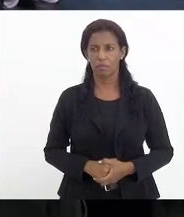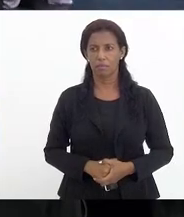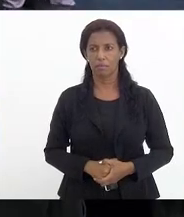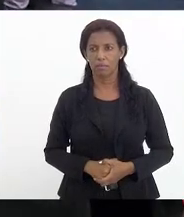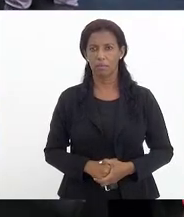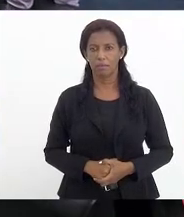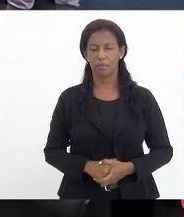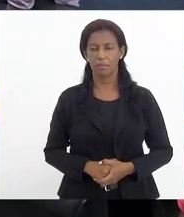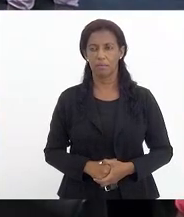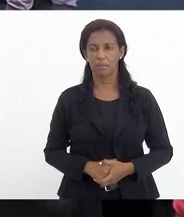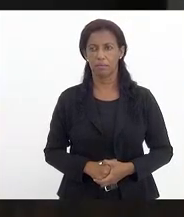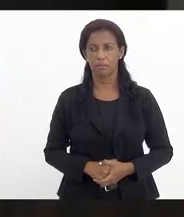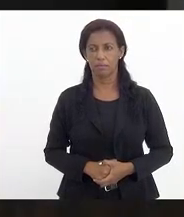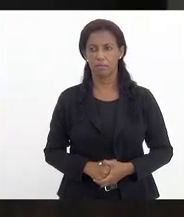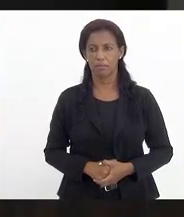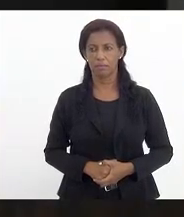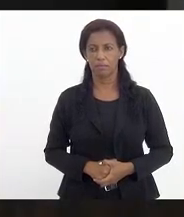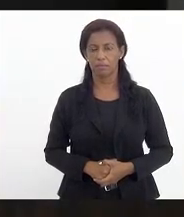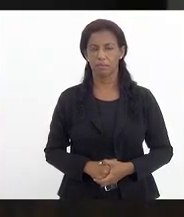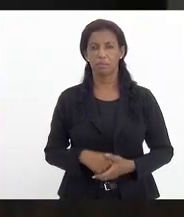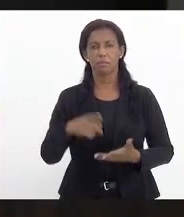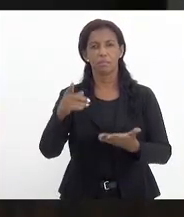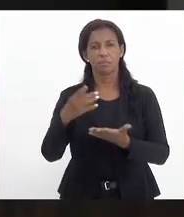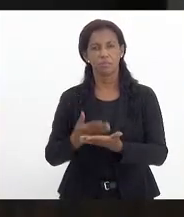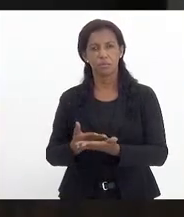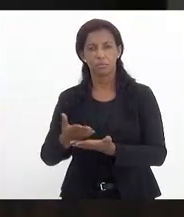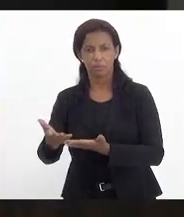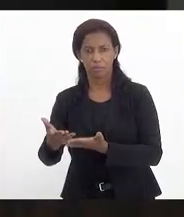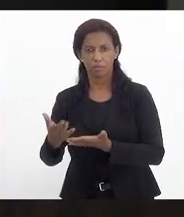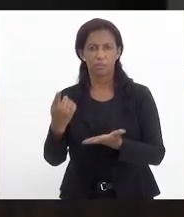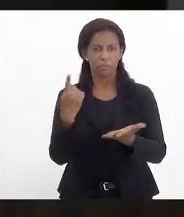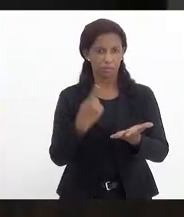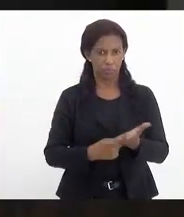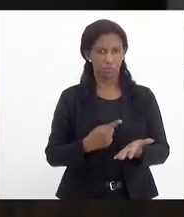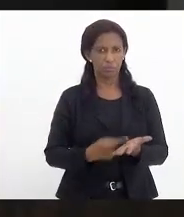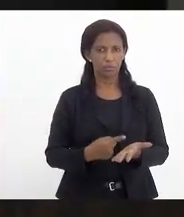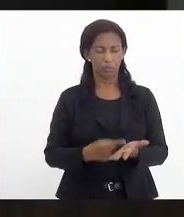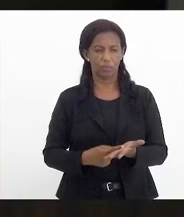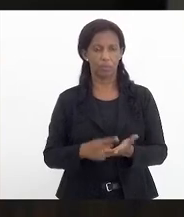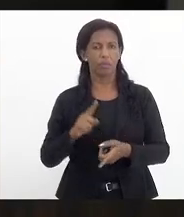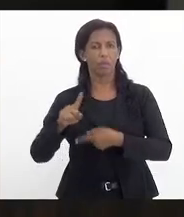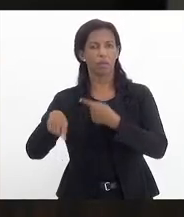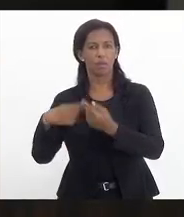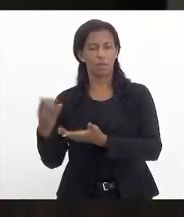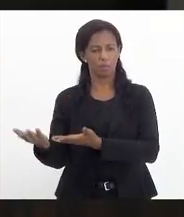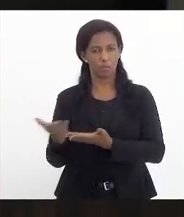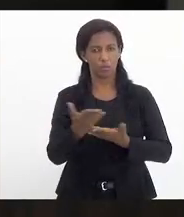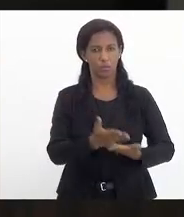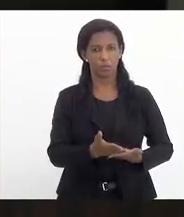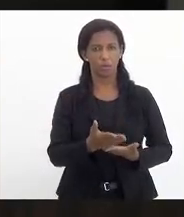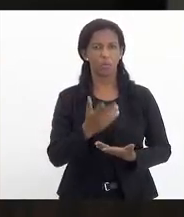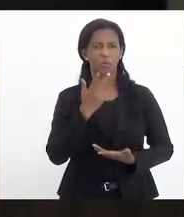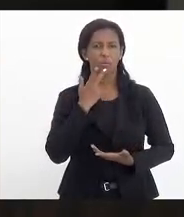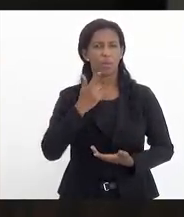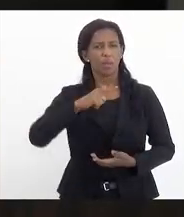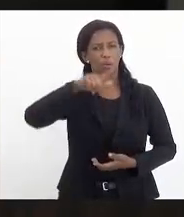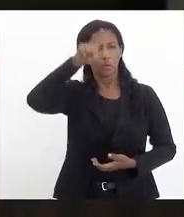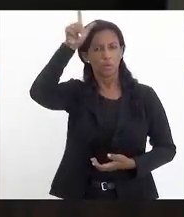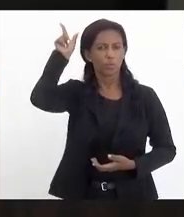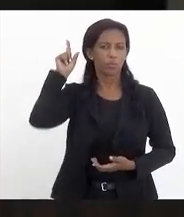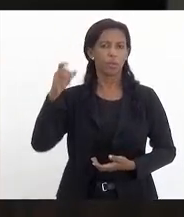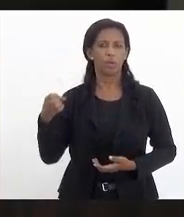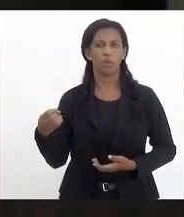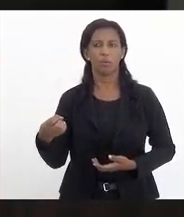É pela ordem só. Deixa eu encaminhar aqui alguns compromissos. E eu falei há pouco com o deputado Luiz Paulo em relação à